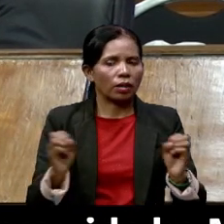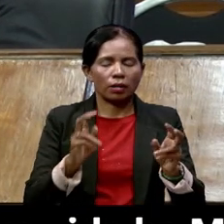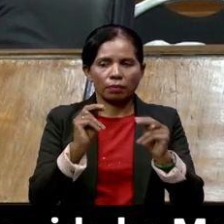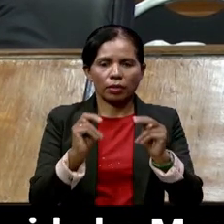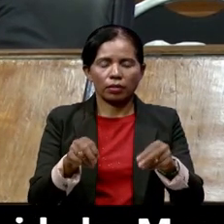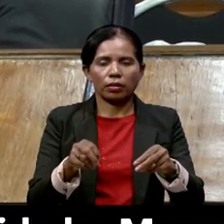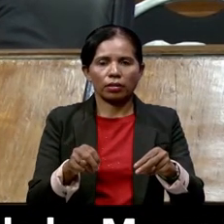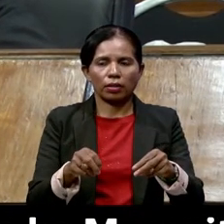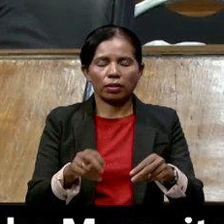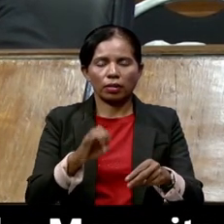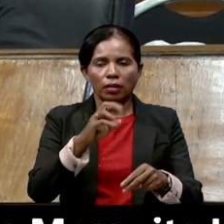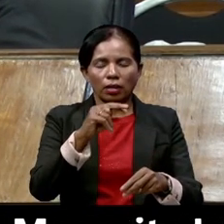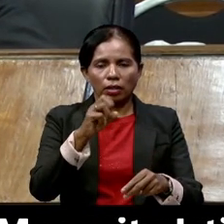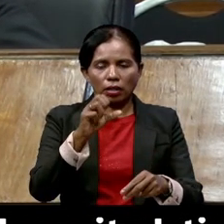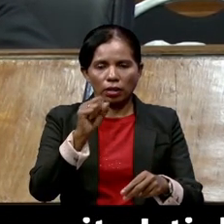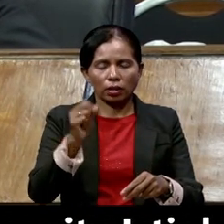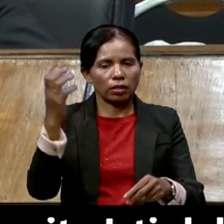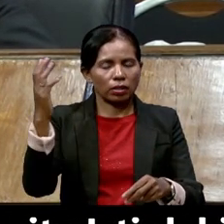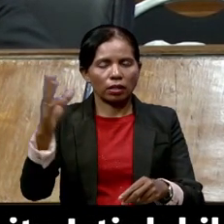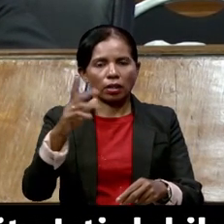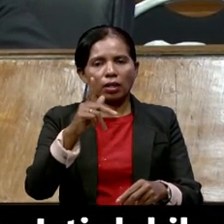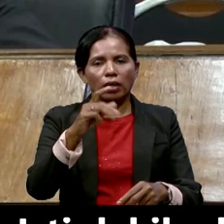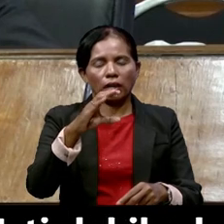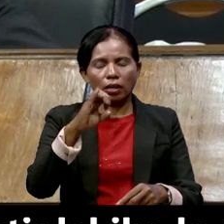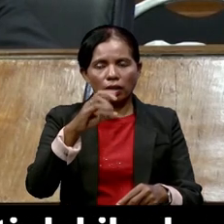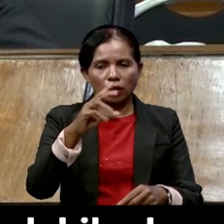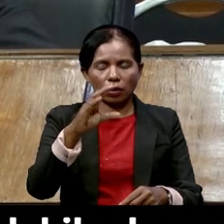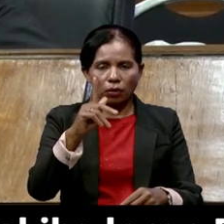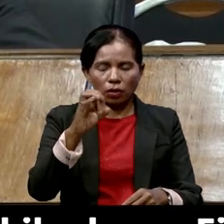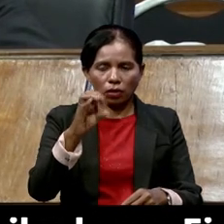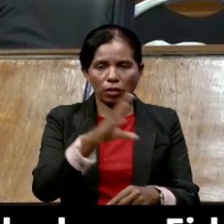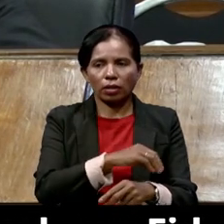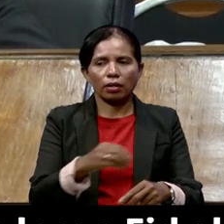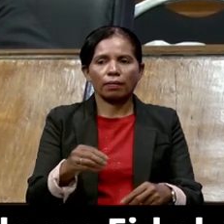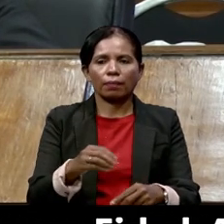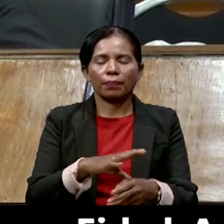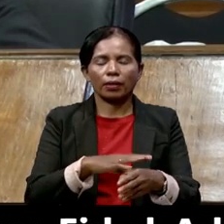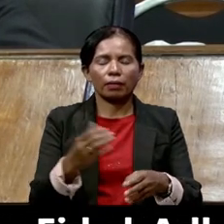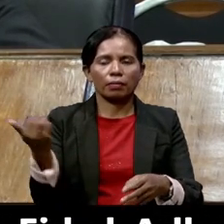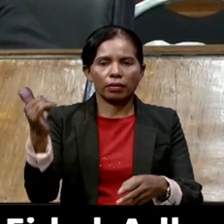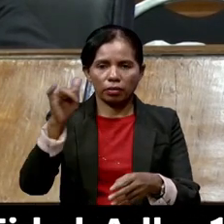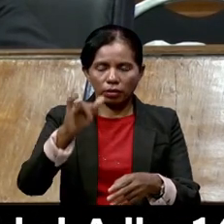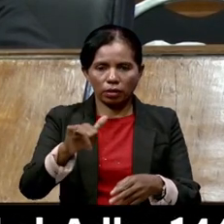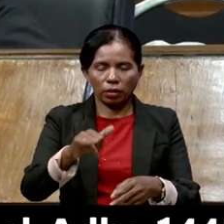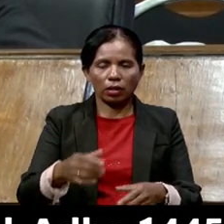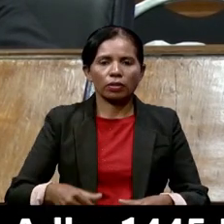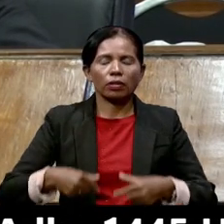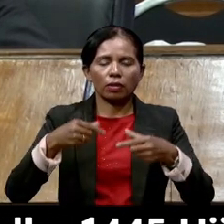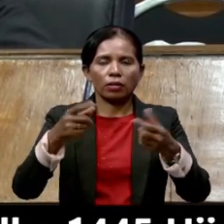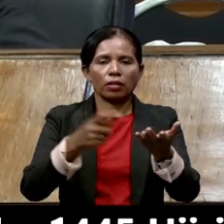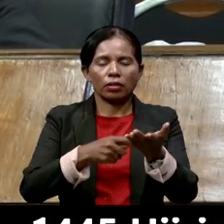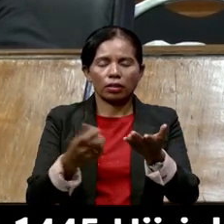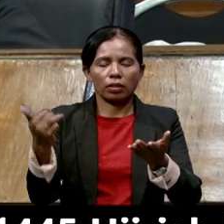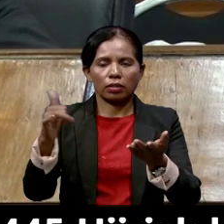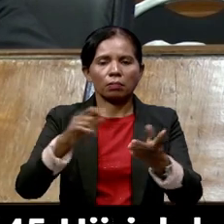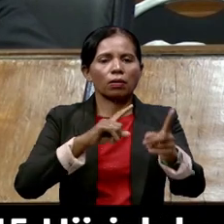ba INSS ia kai koli bele atraves sirnia kargo se fiesir pedidu ba sira atu fornese teknik sir mai explika